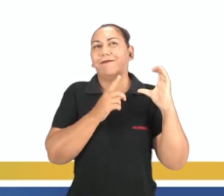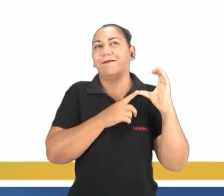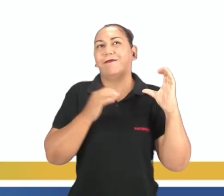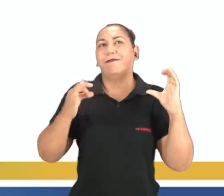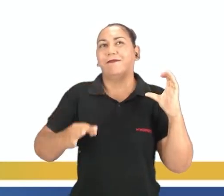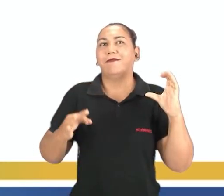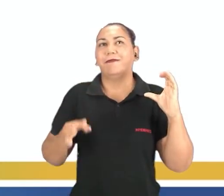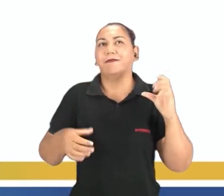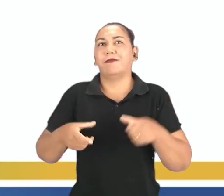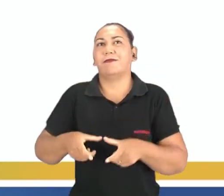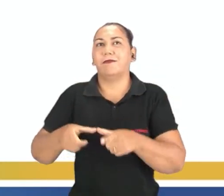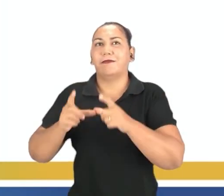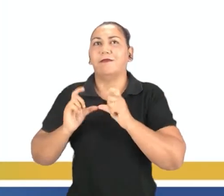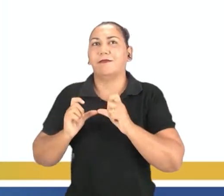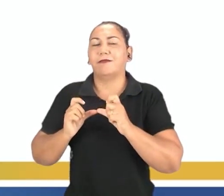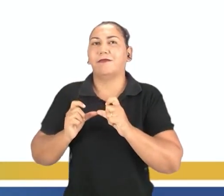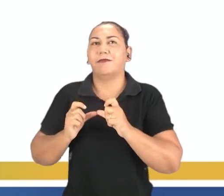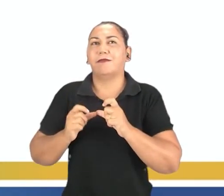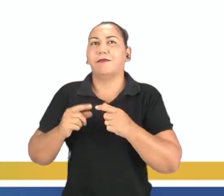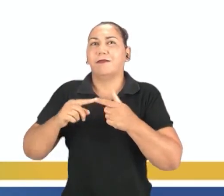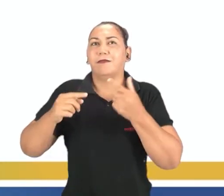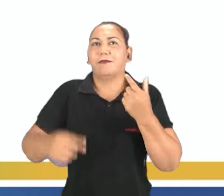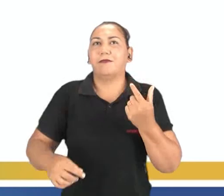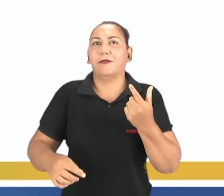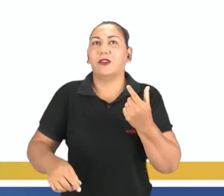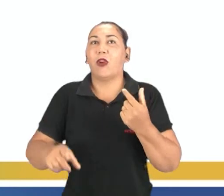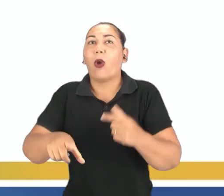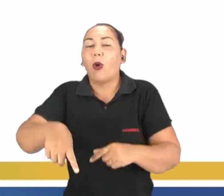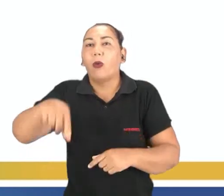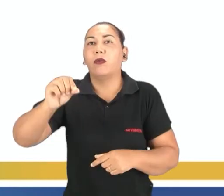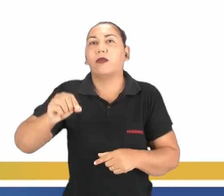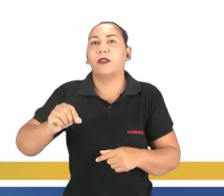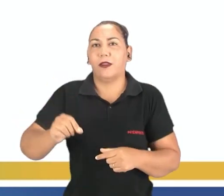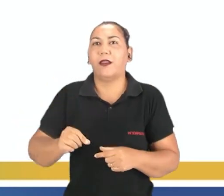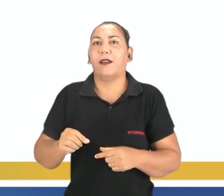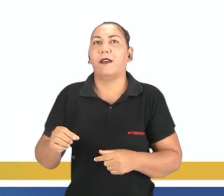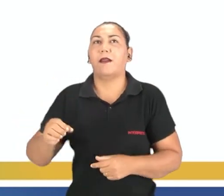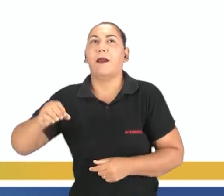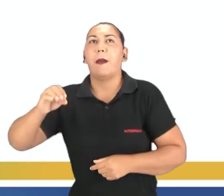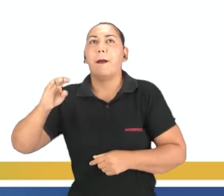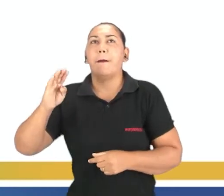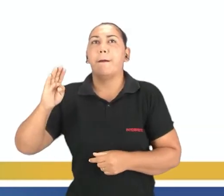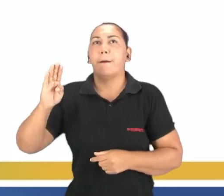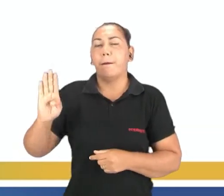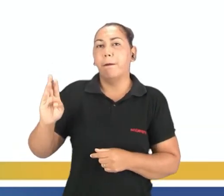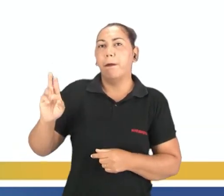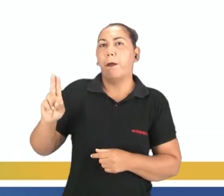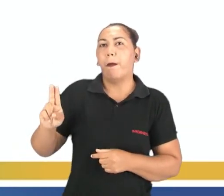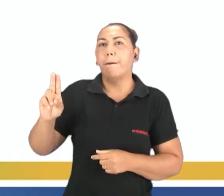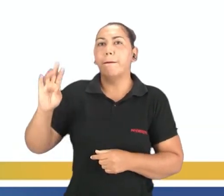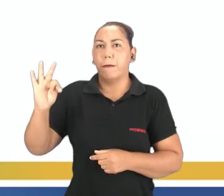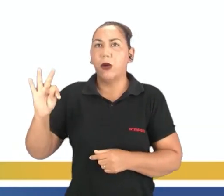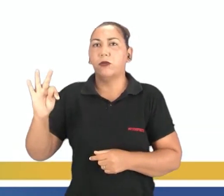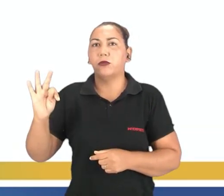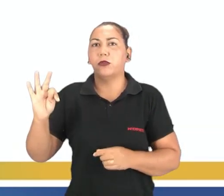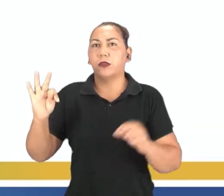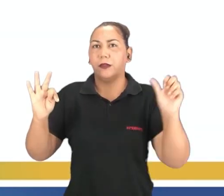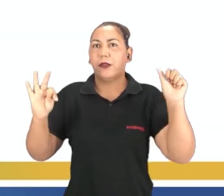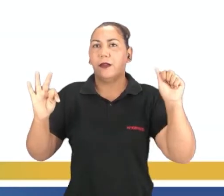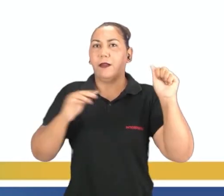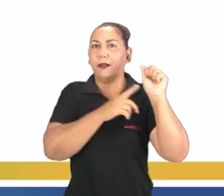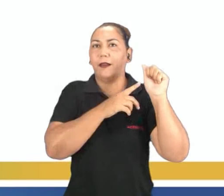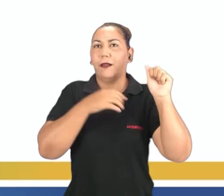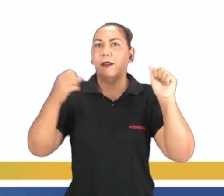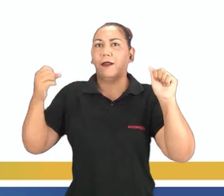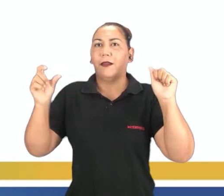e alternativas. O but é aquele mas, certo? Significa mas. Ele dá uma adversão. Eu gosto